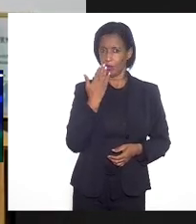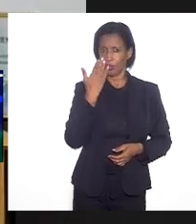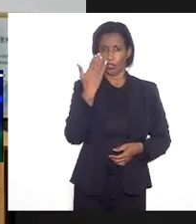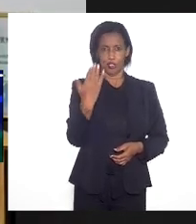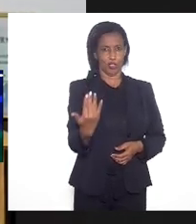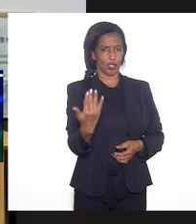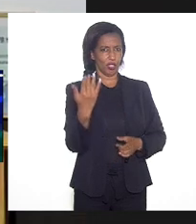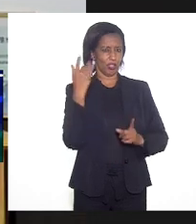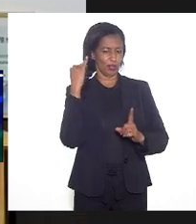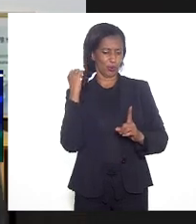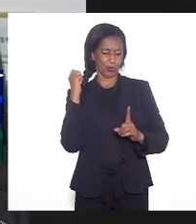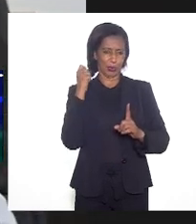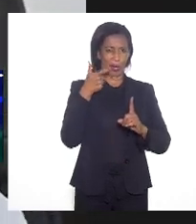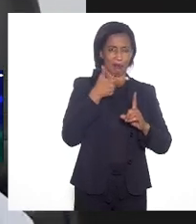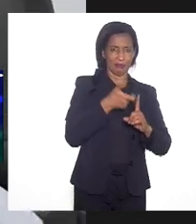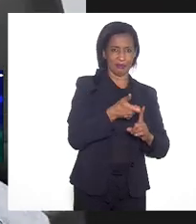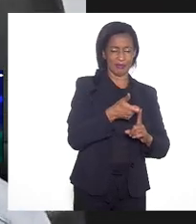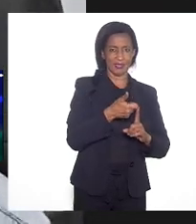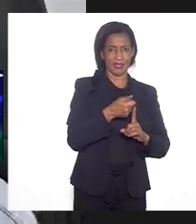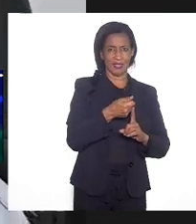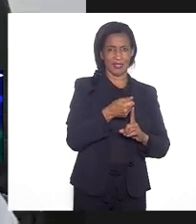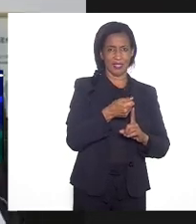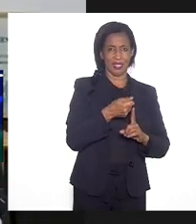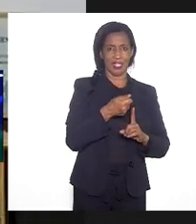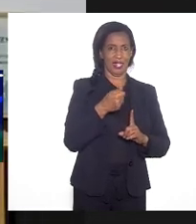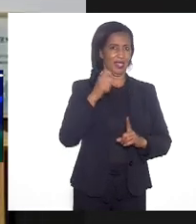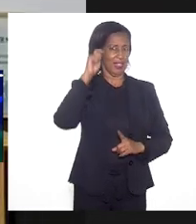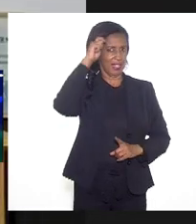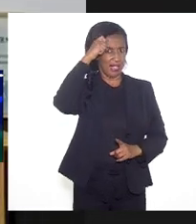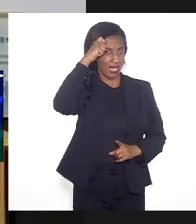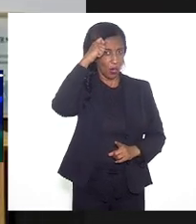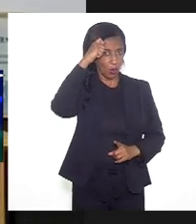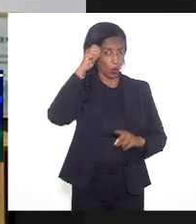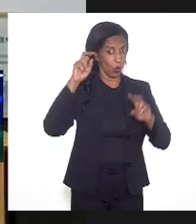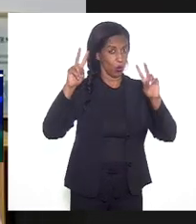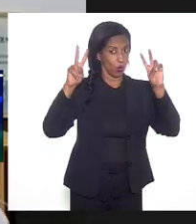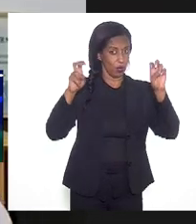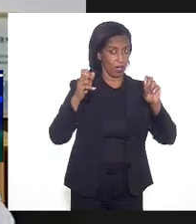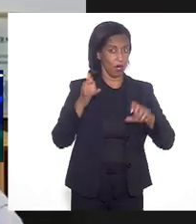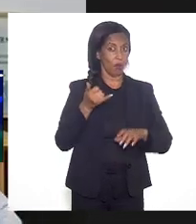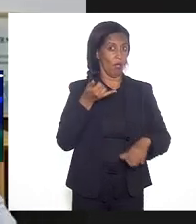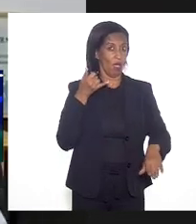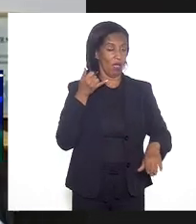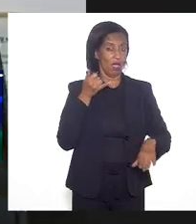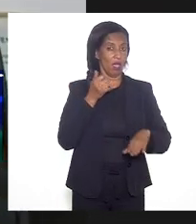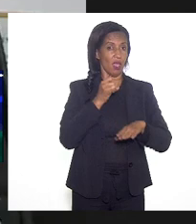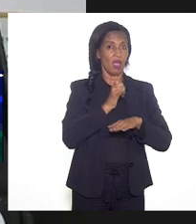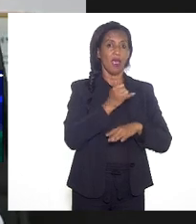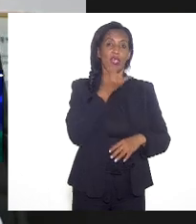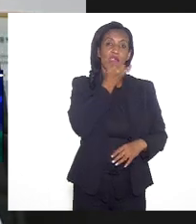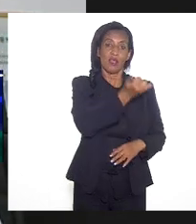genocídio negro. O termo, como já falei, é equivocado e panfletário.